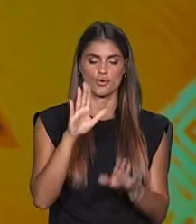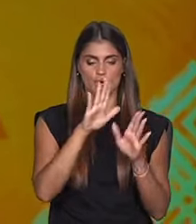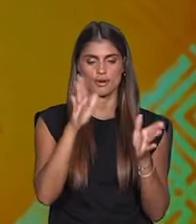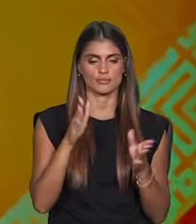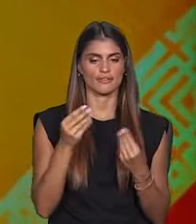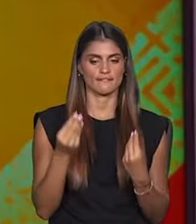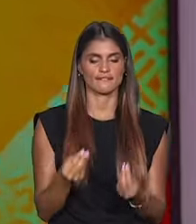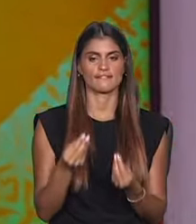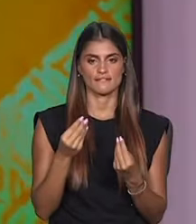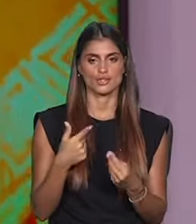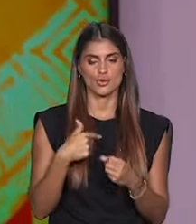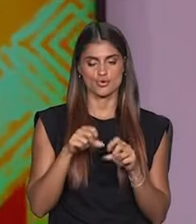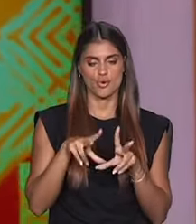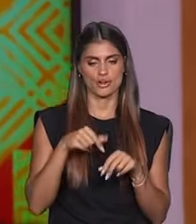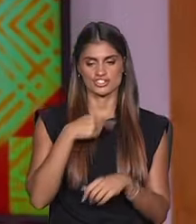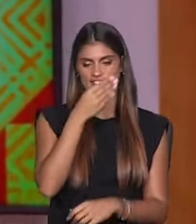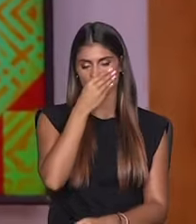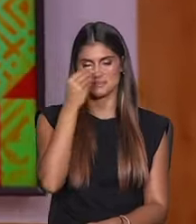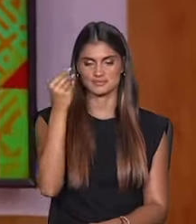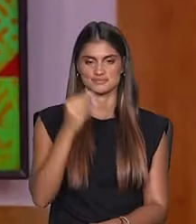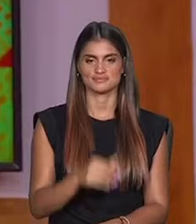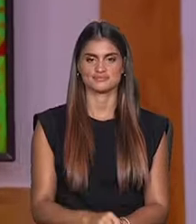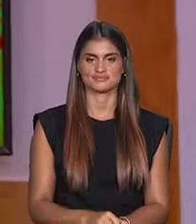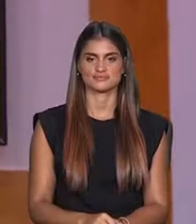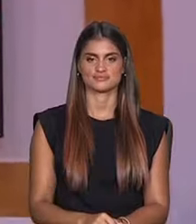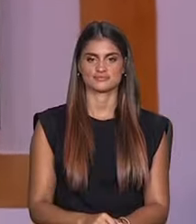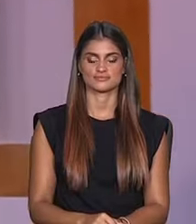divino que eu nunca esquecerei.